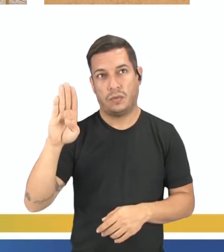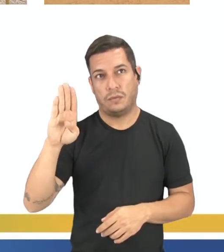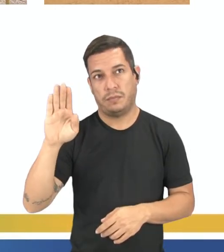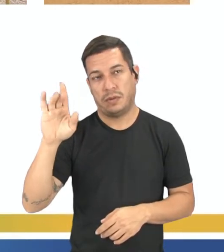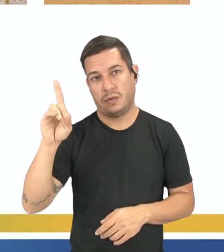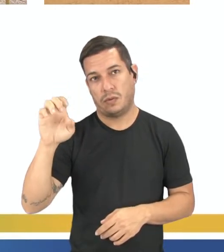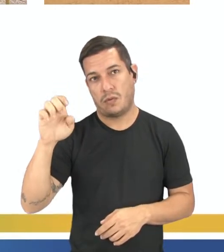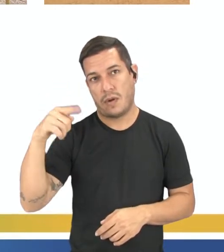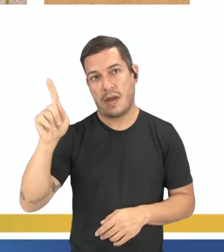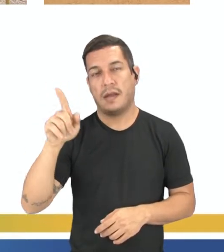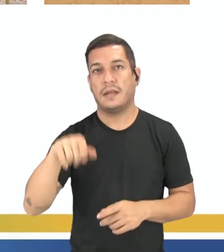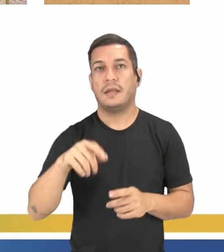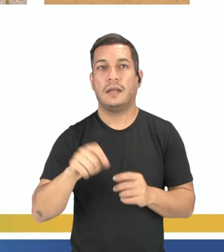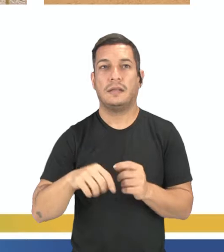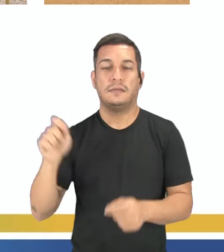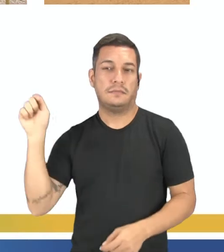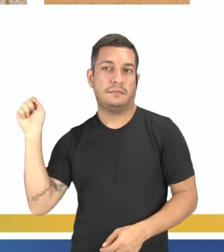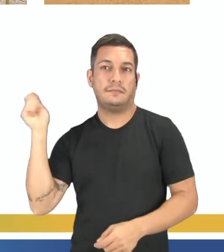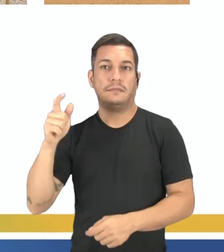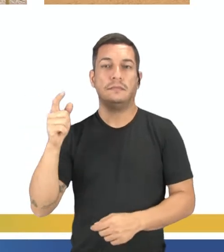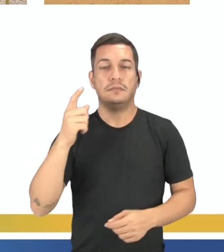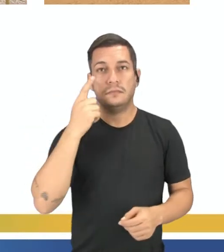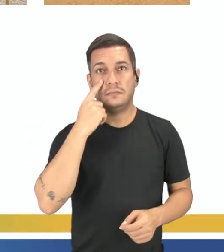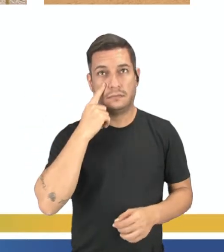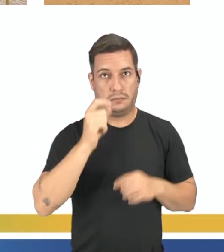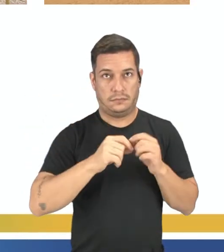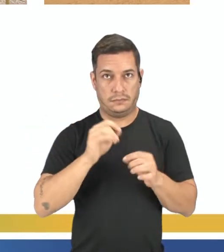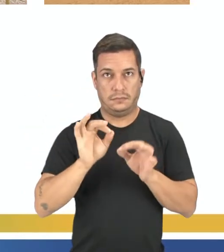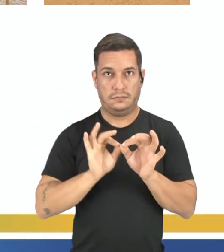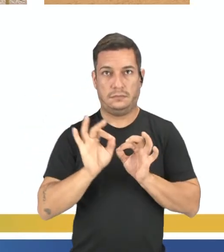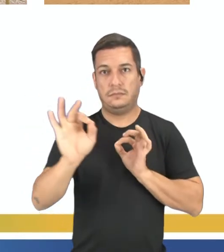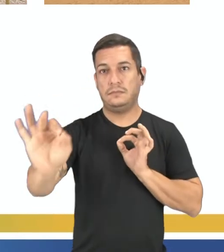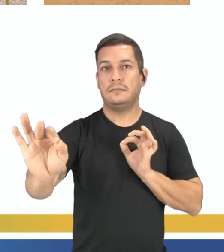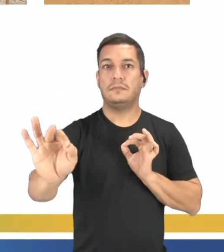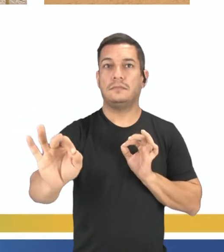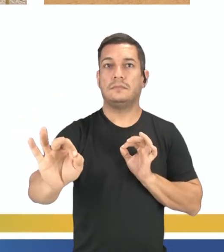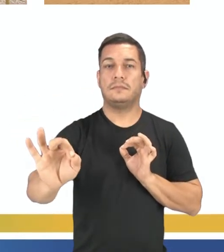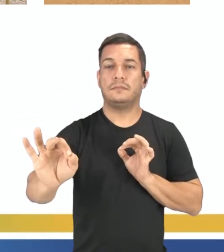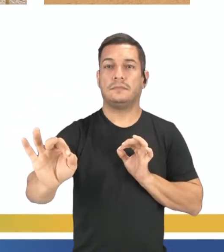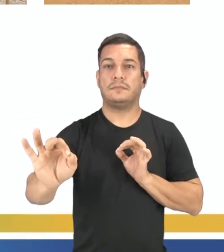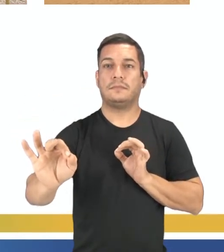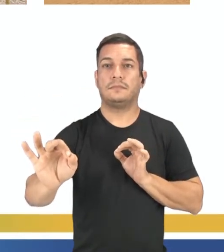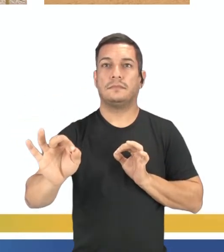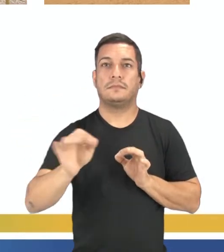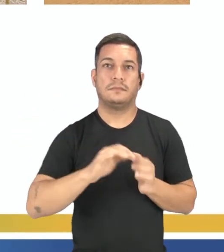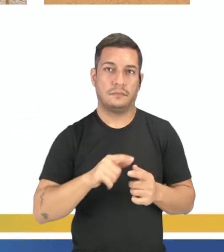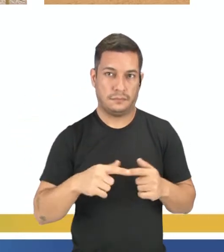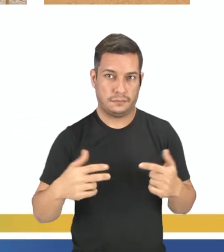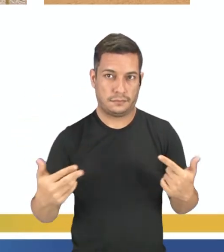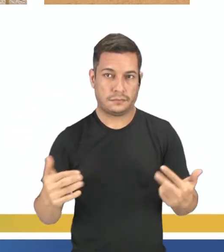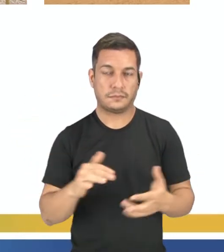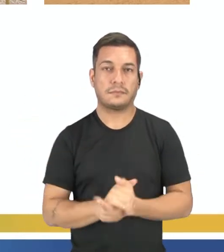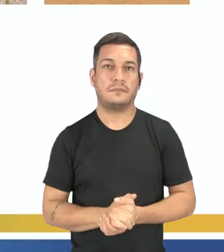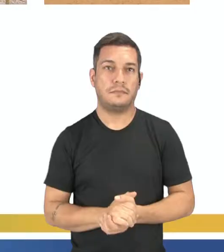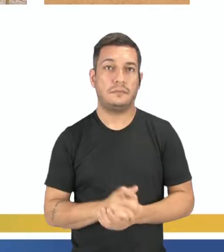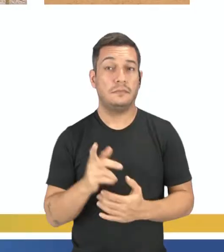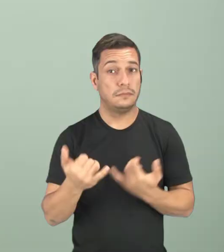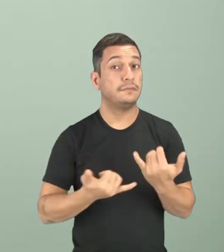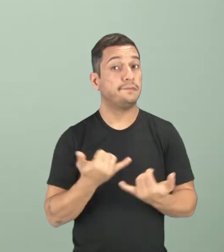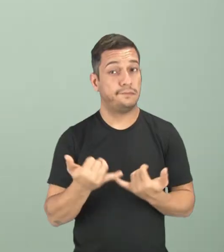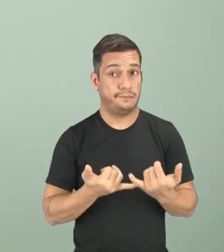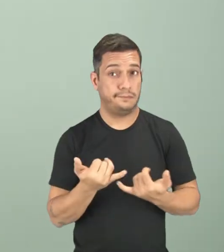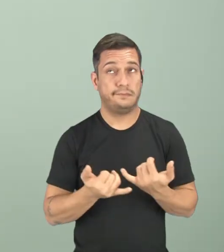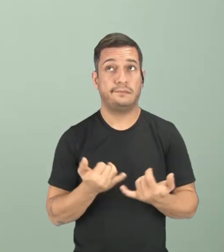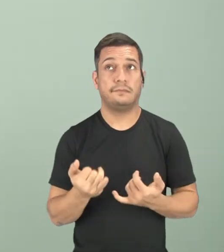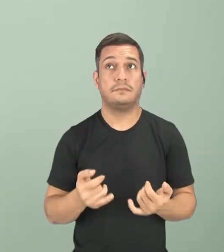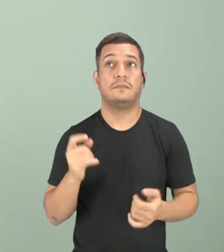que eles atiram para ver a questão do dimensionamento da distância desse aparelho ou desse instrumento, tá bom? Que